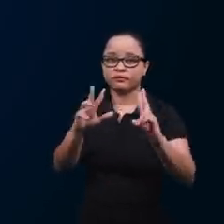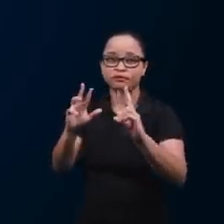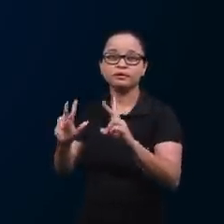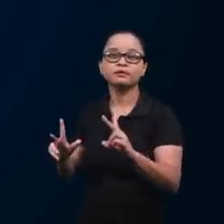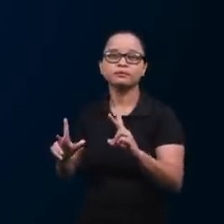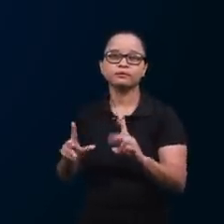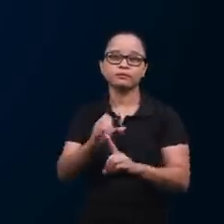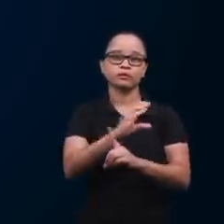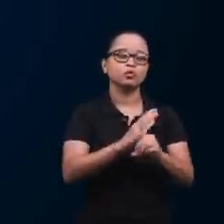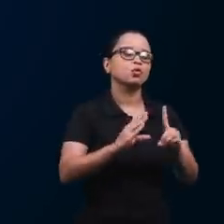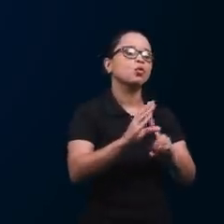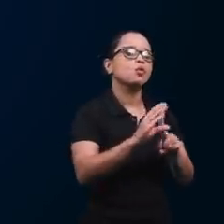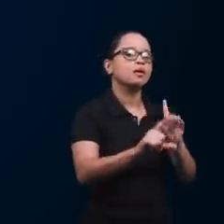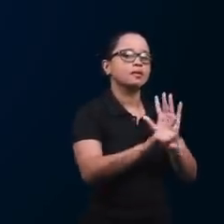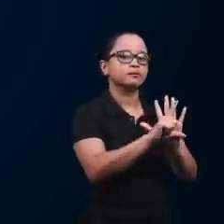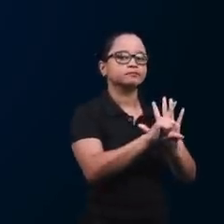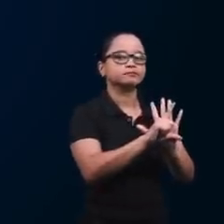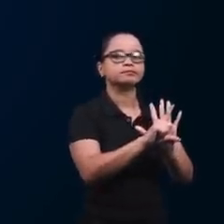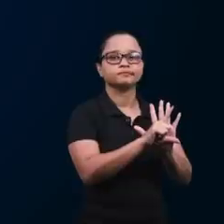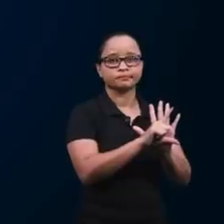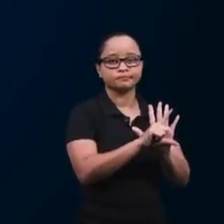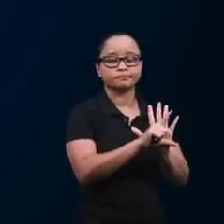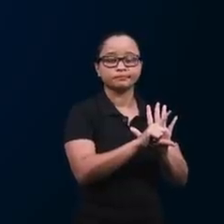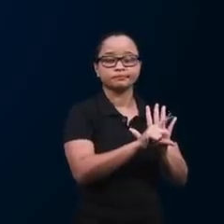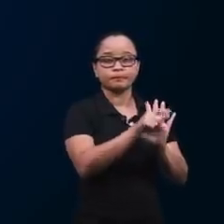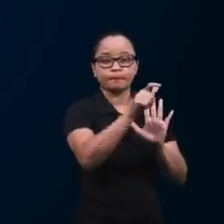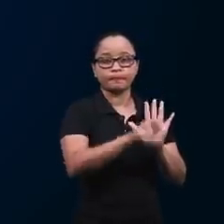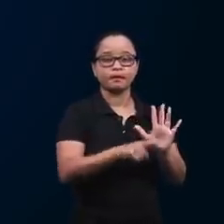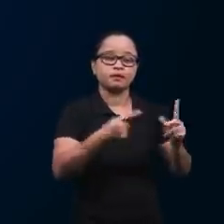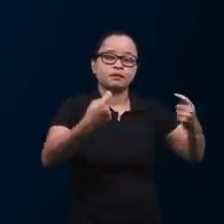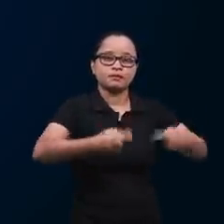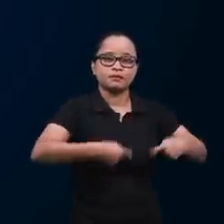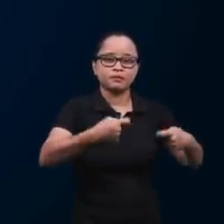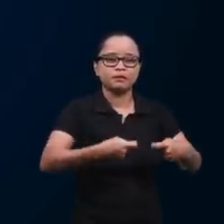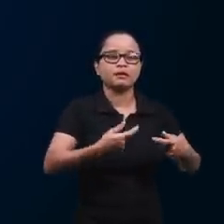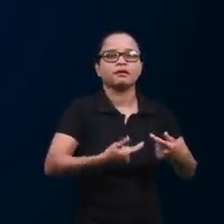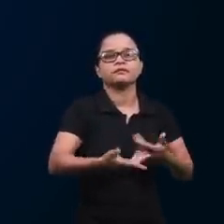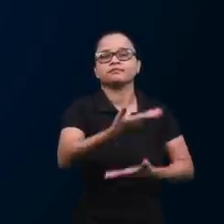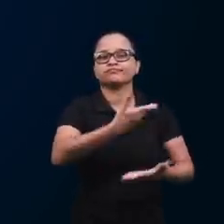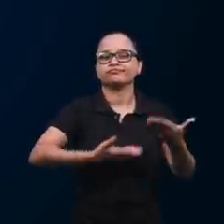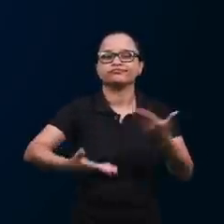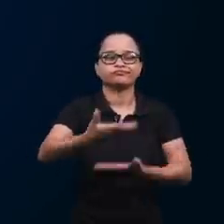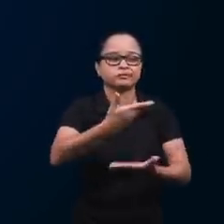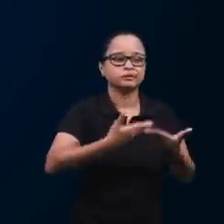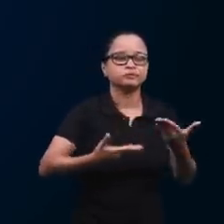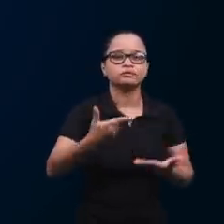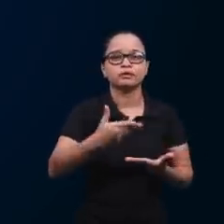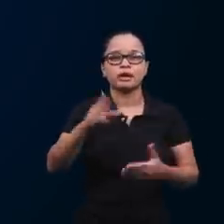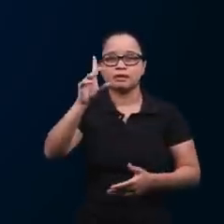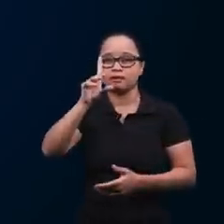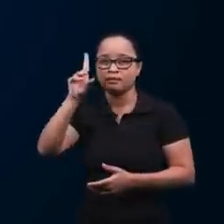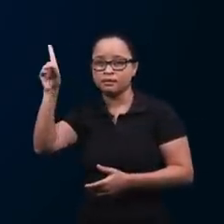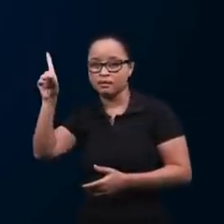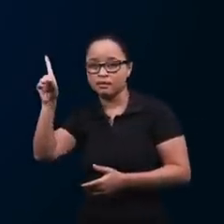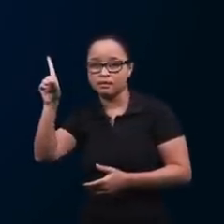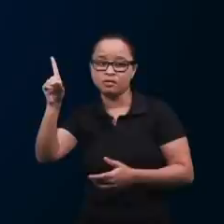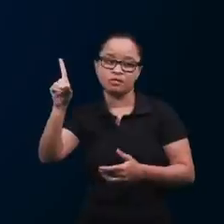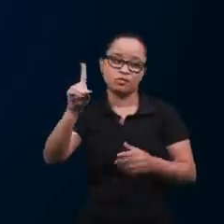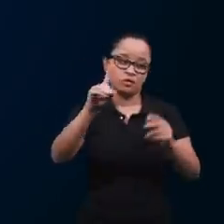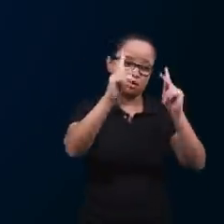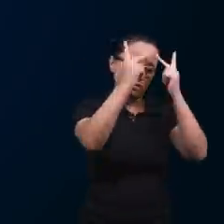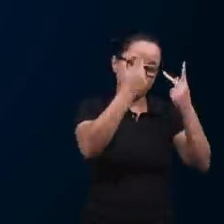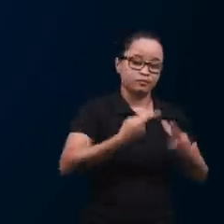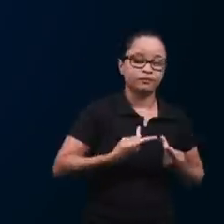do culto da lei e onde era necessário um mediador entre Deus e os homens e hoje